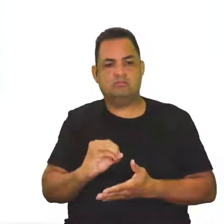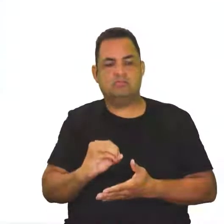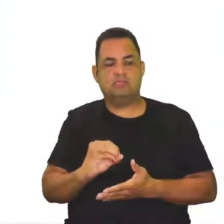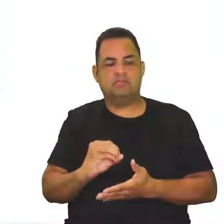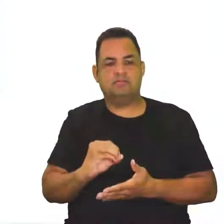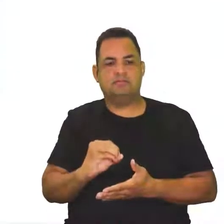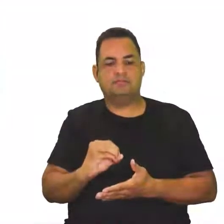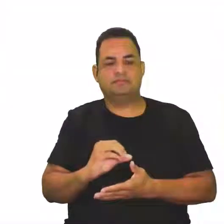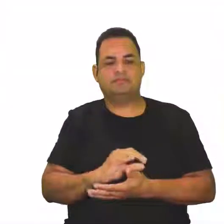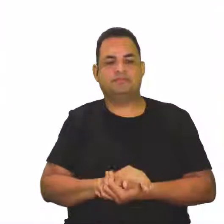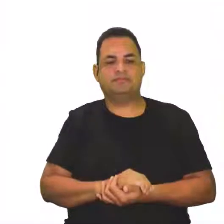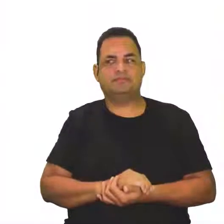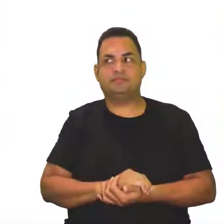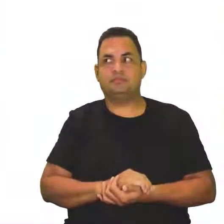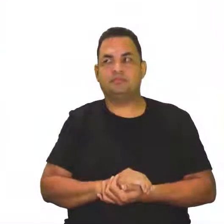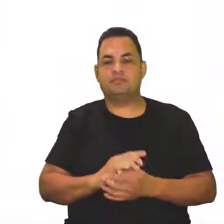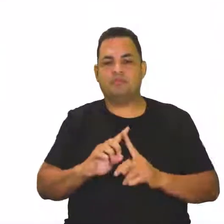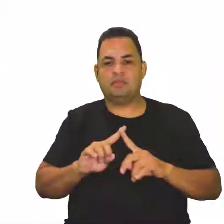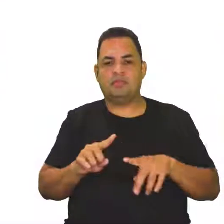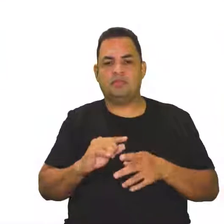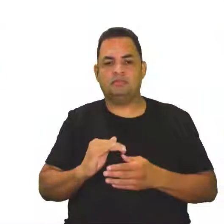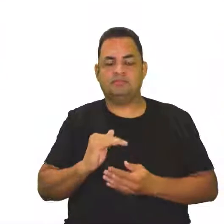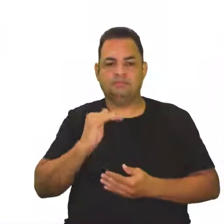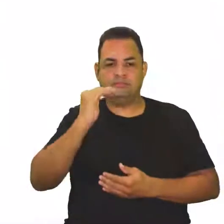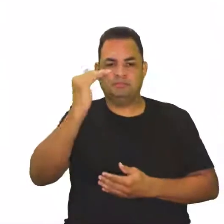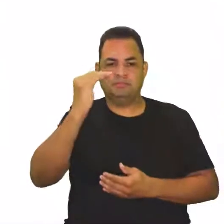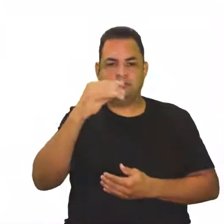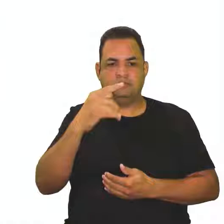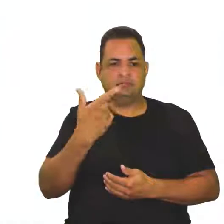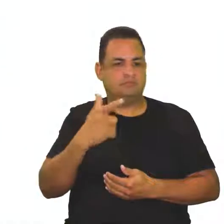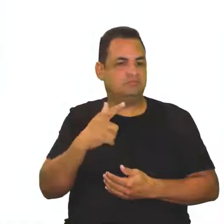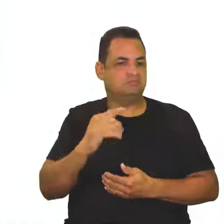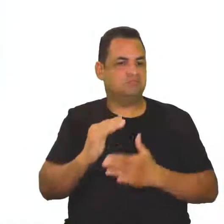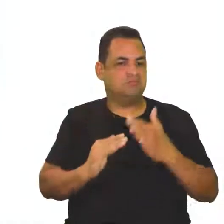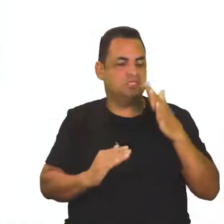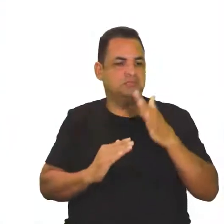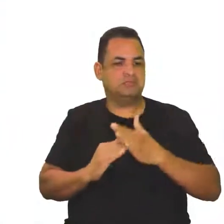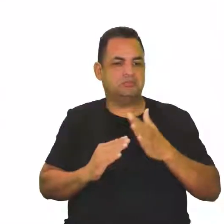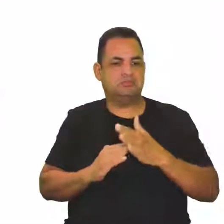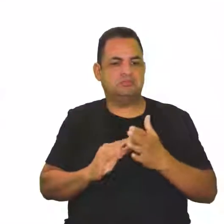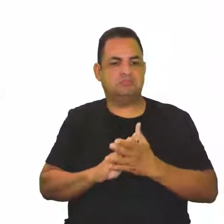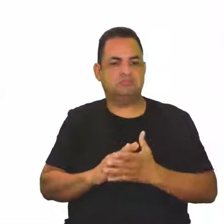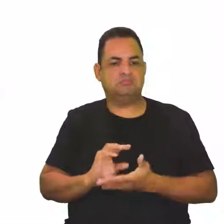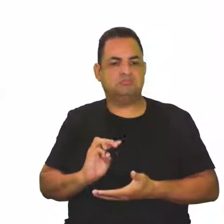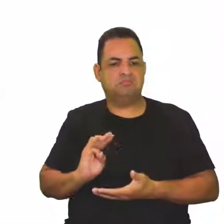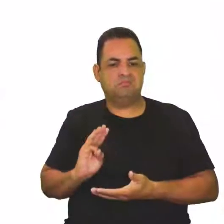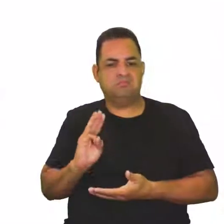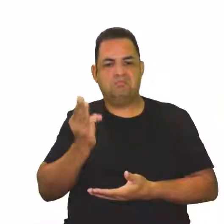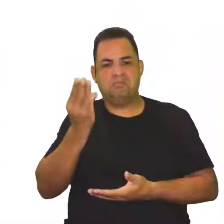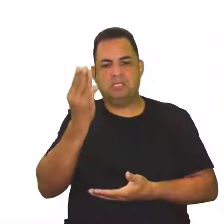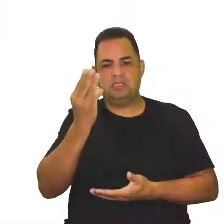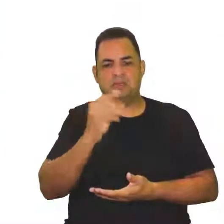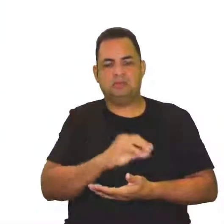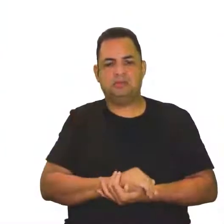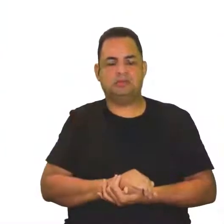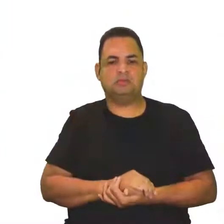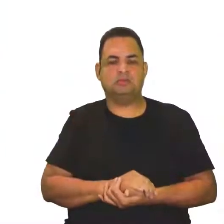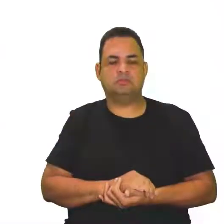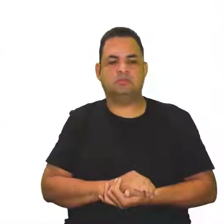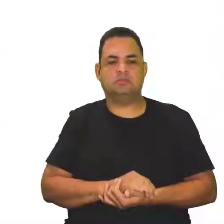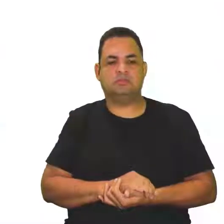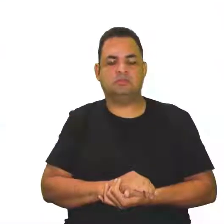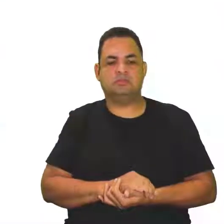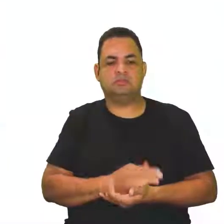escala Kelvin. Mas para cima, ela não tem limite, né? Chega a milhões de graus Celsius em algumas situações. No